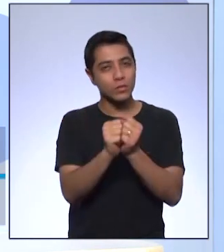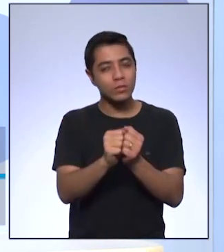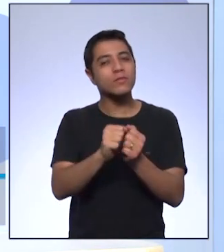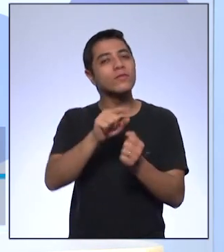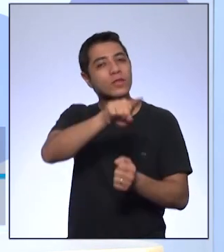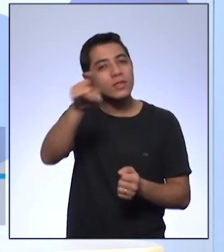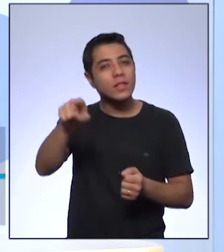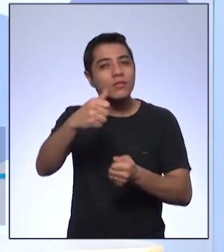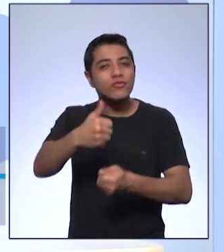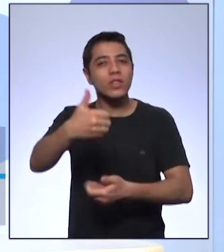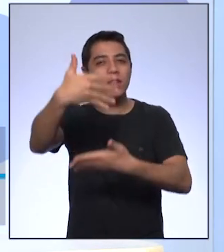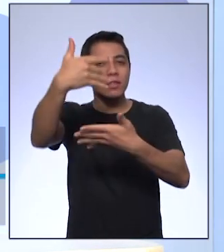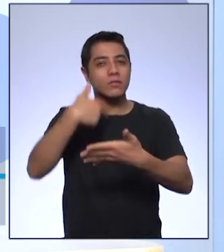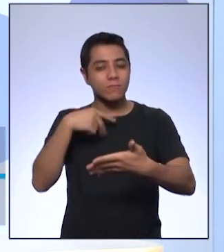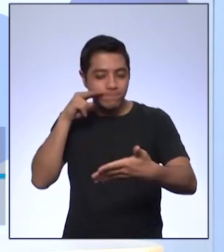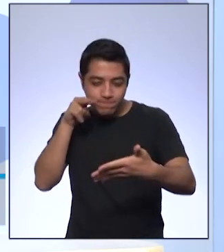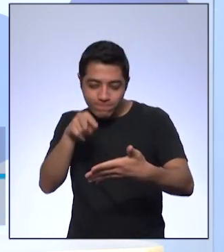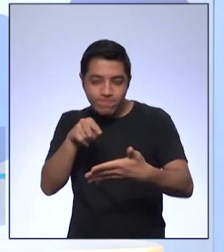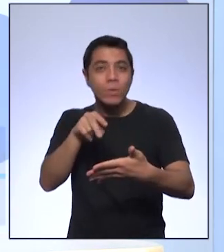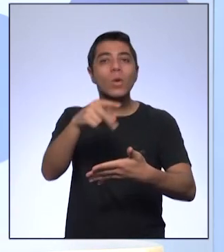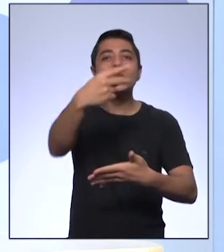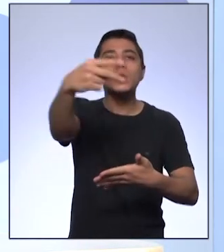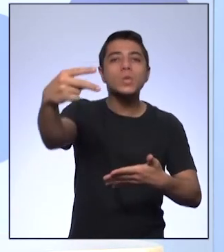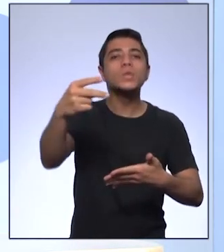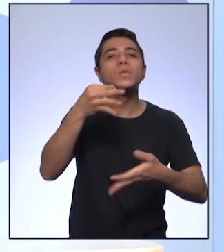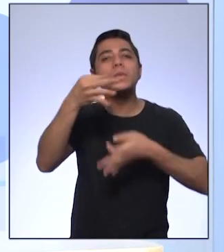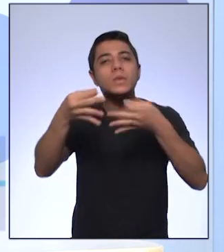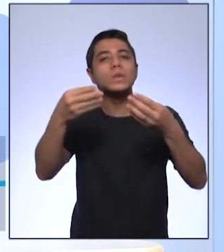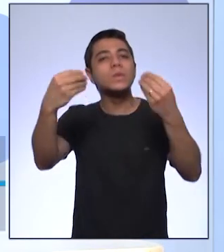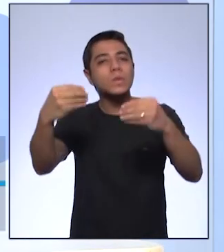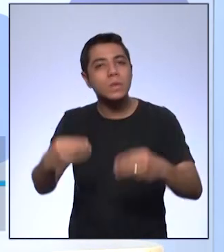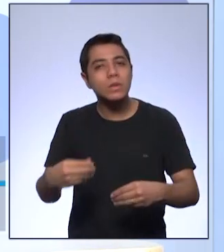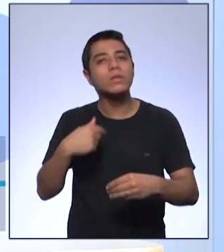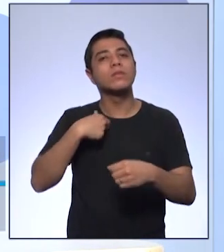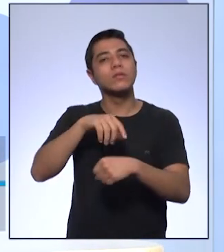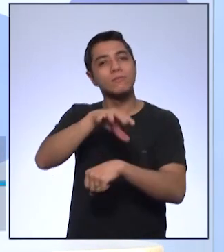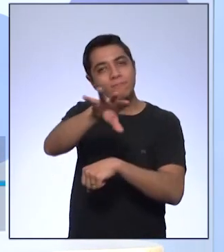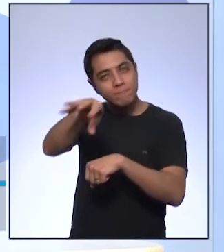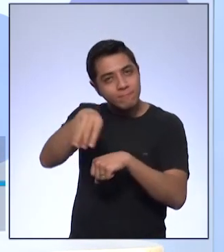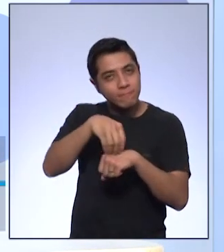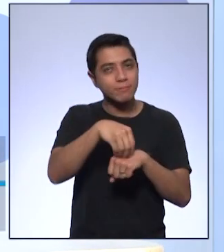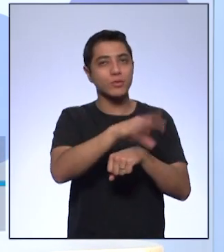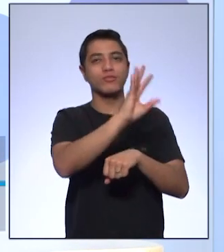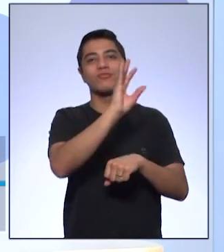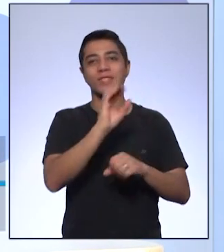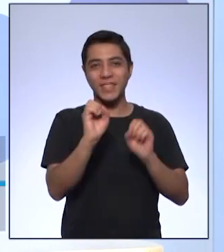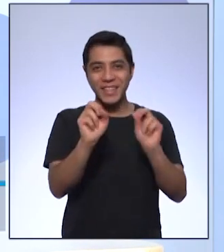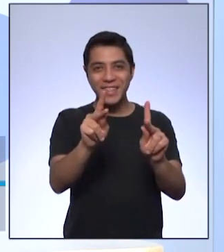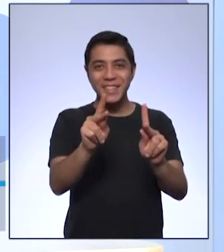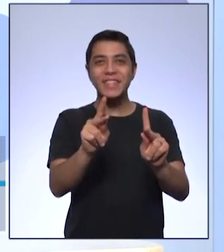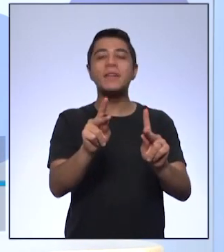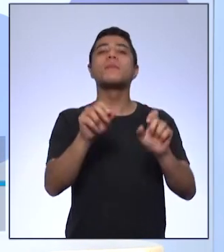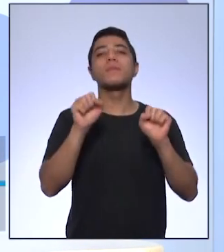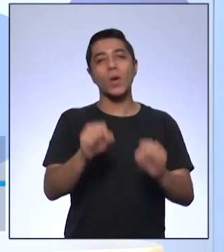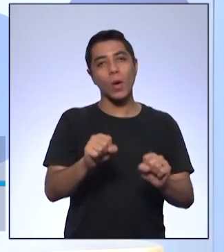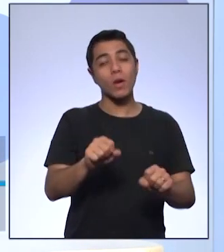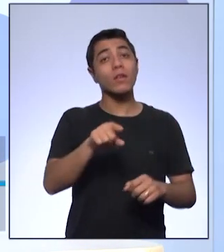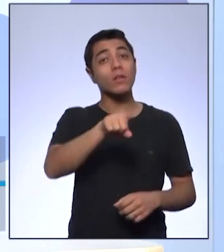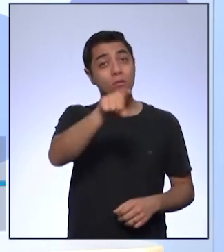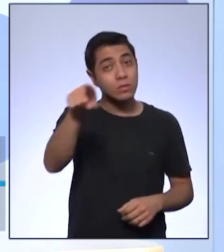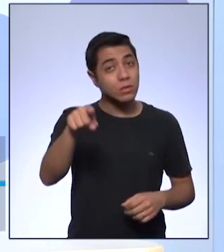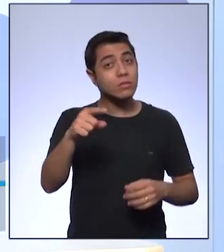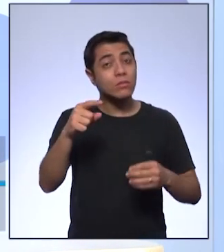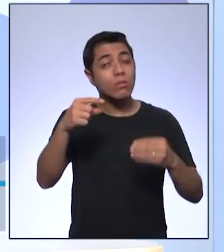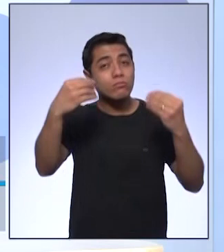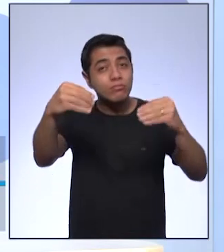sempre, colocando sempre os apontamentos, colocando o que vocês estão dizendo ou não. Então, coloquem coisas pertinentes